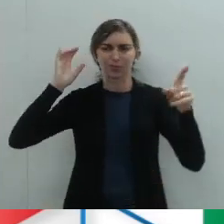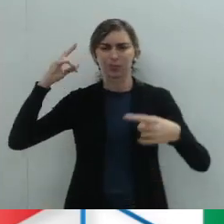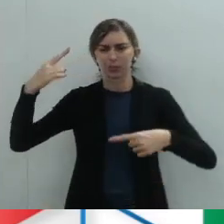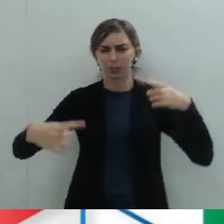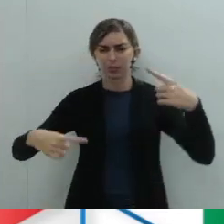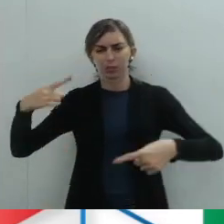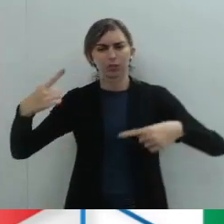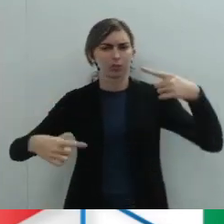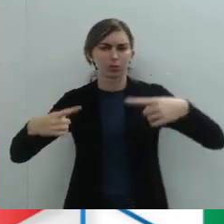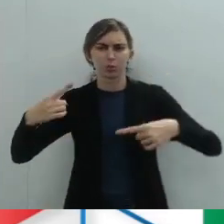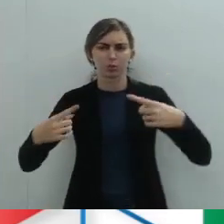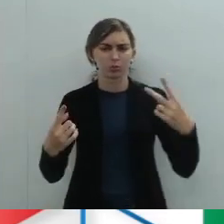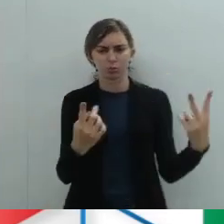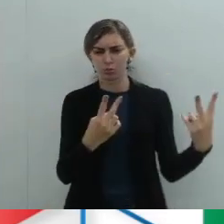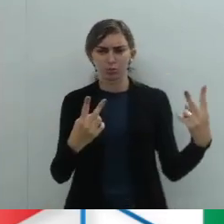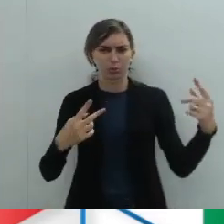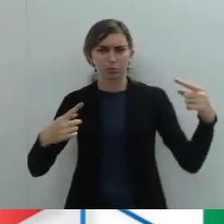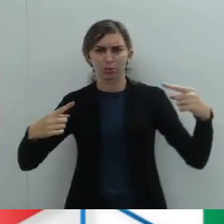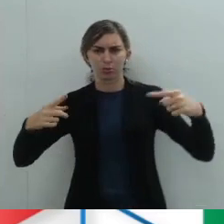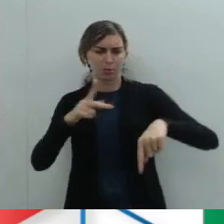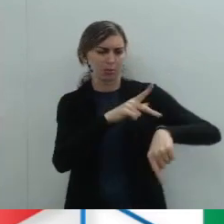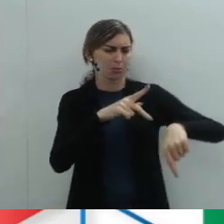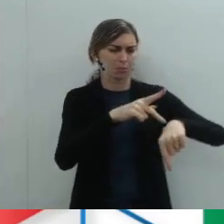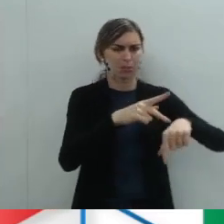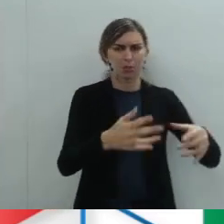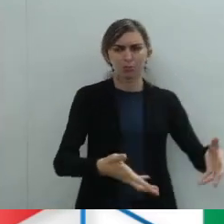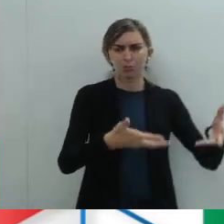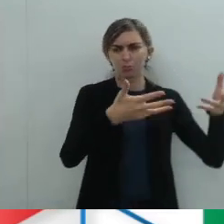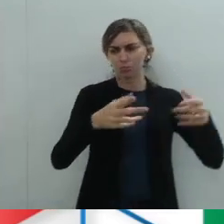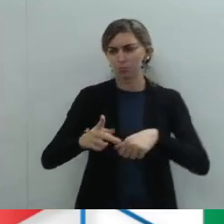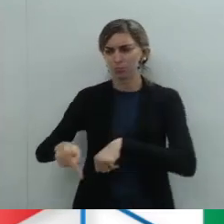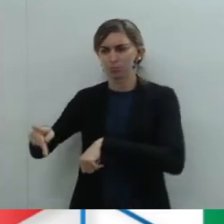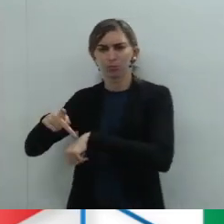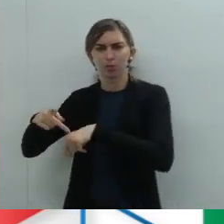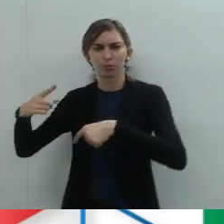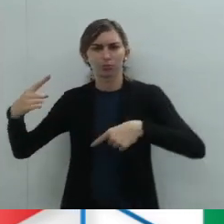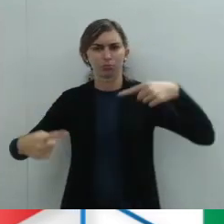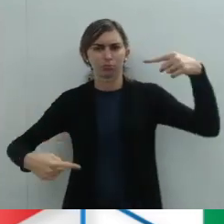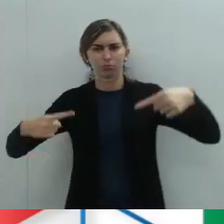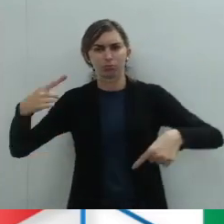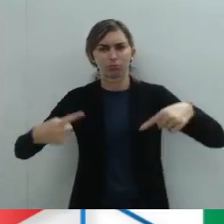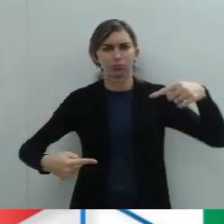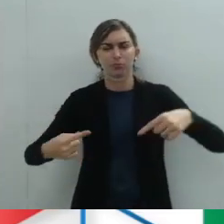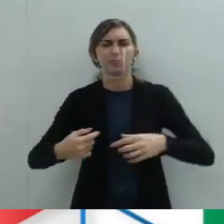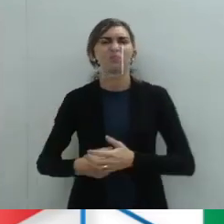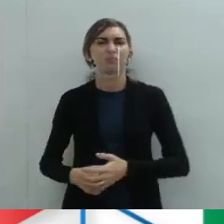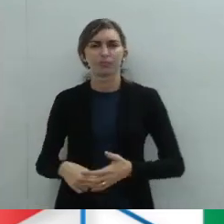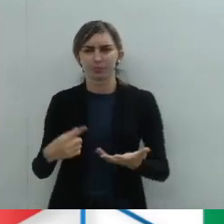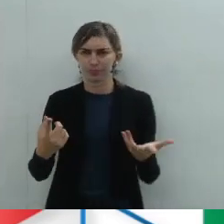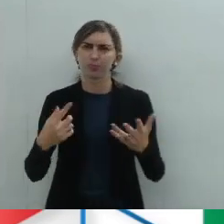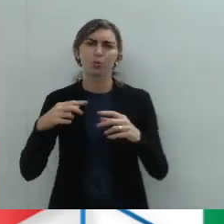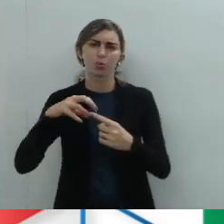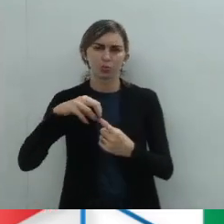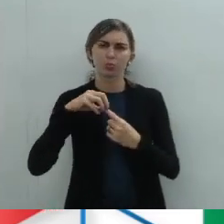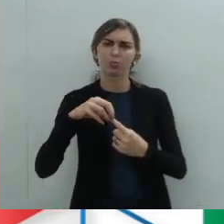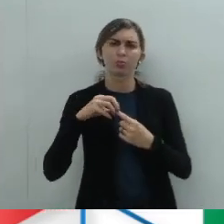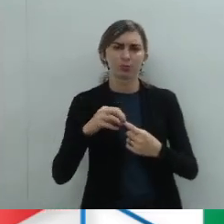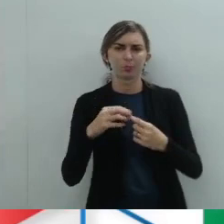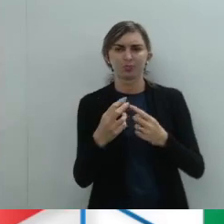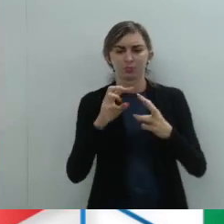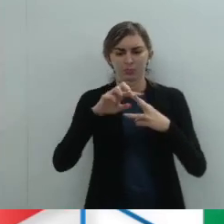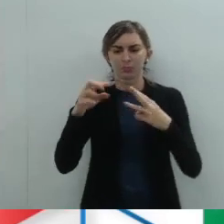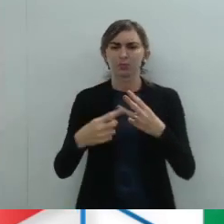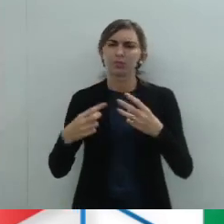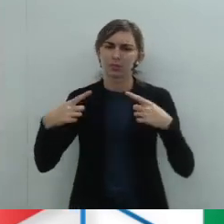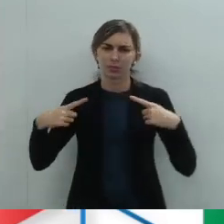as disputas entre as duas potências, é um dos acontecimentos mais marcantes da antiguidade. Guerras púnicas é o nome dado às 3